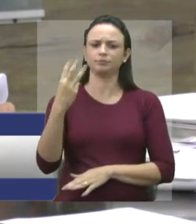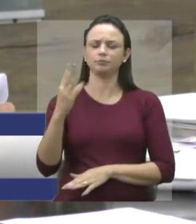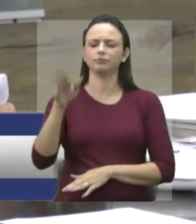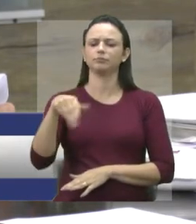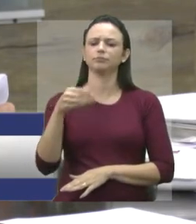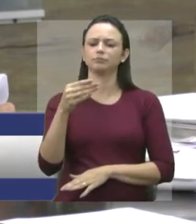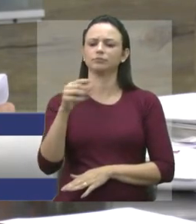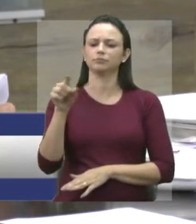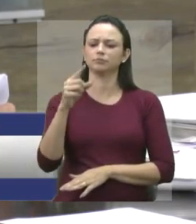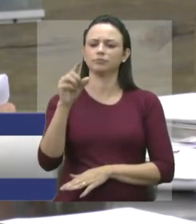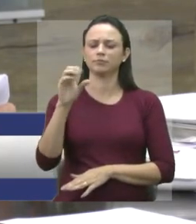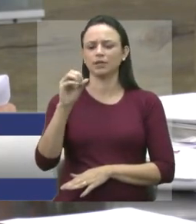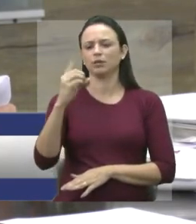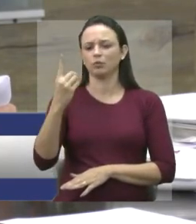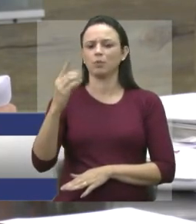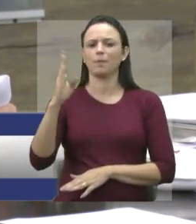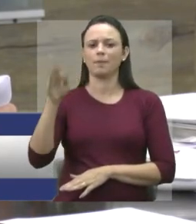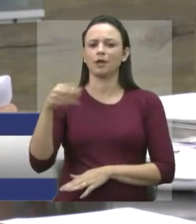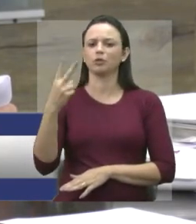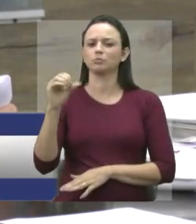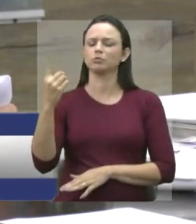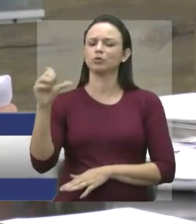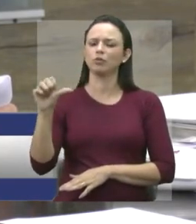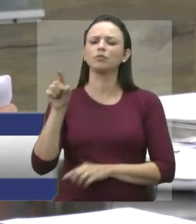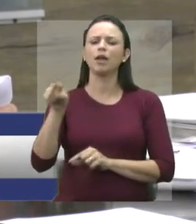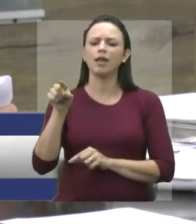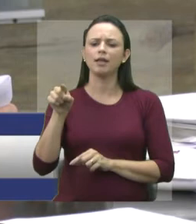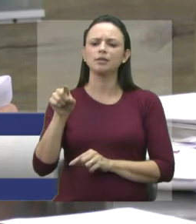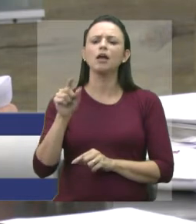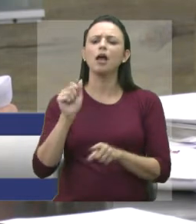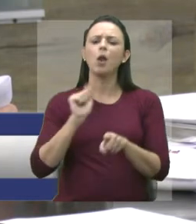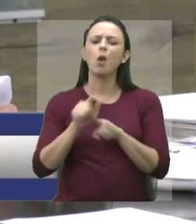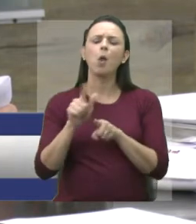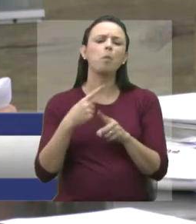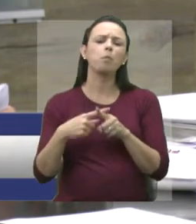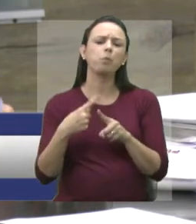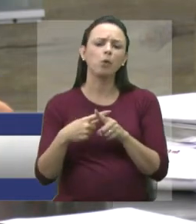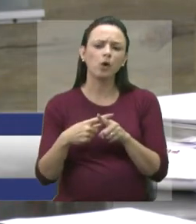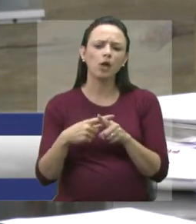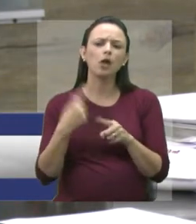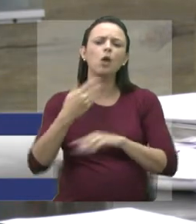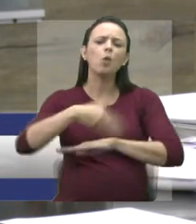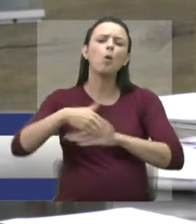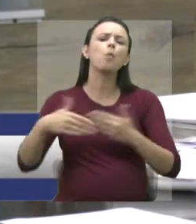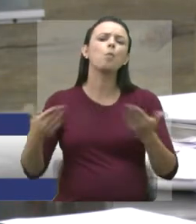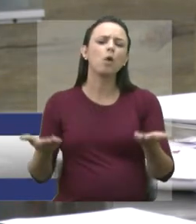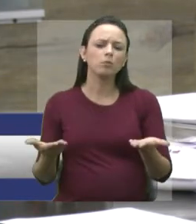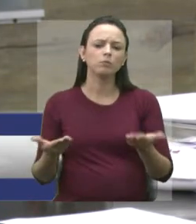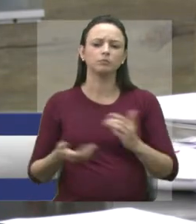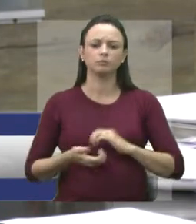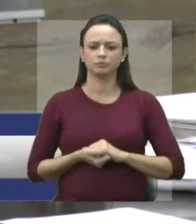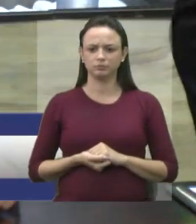dígito 01/2019, foi alugado e qual o endereço do referido prédio?